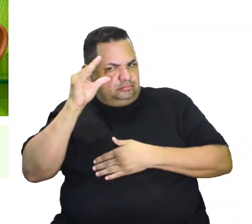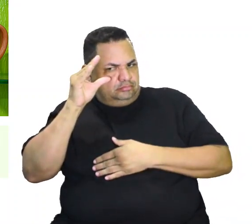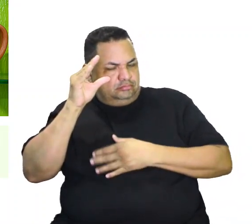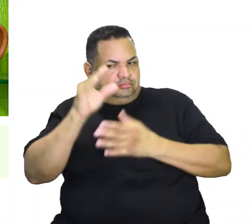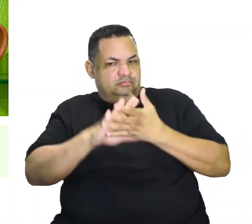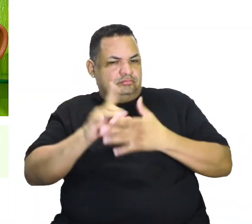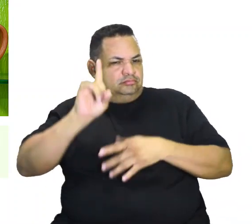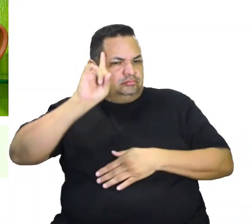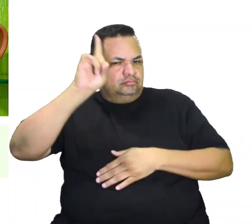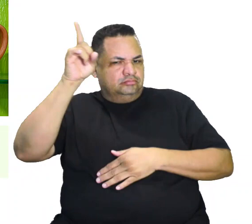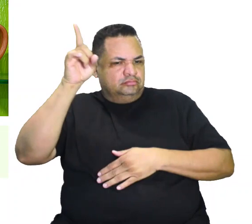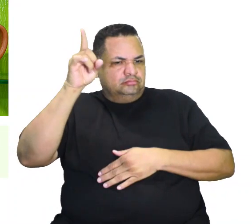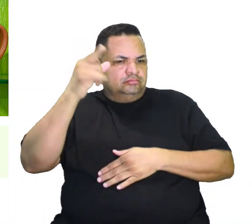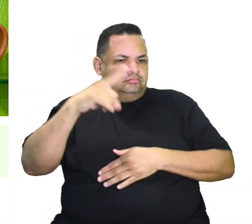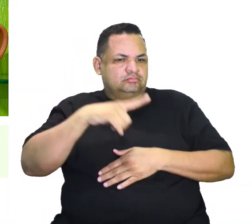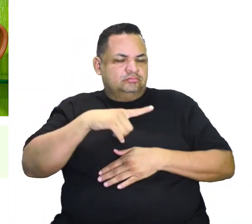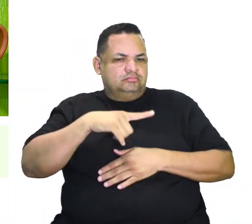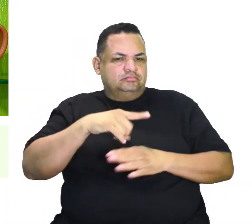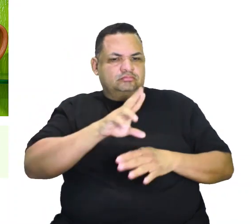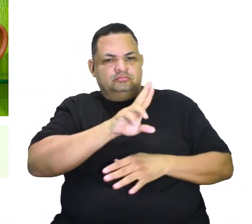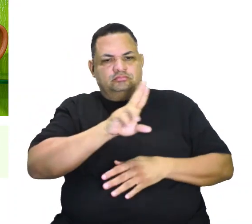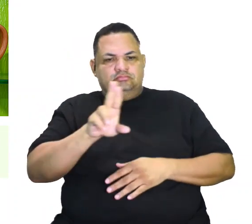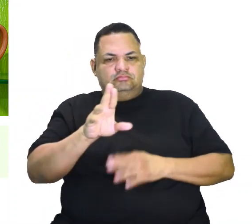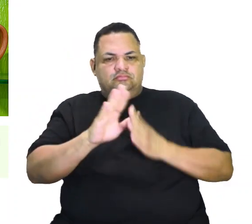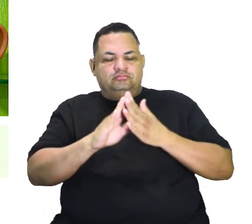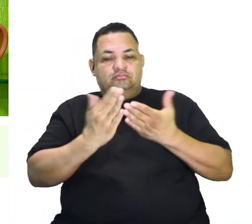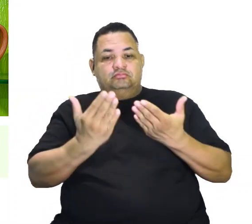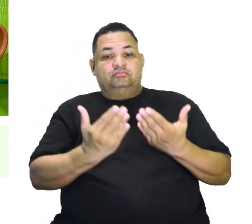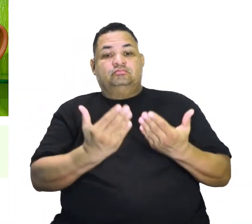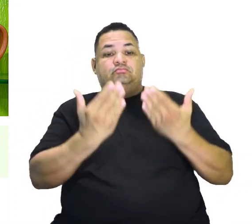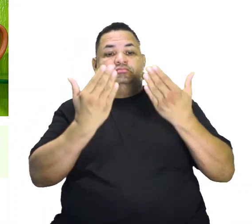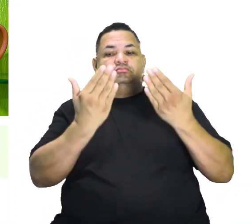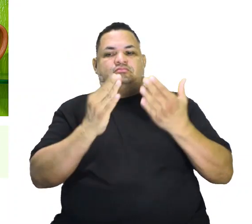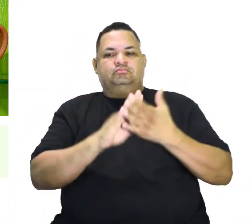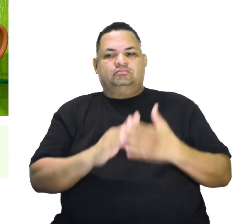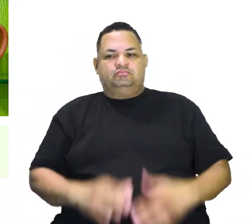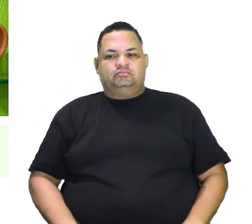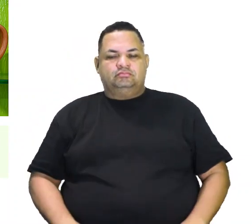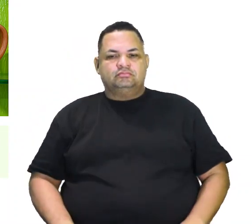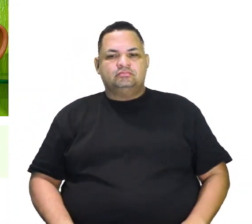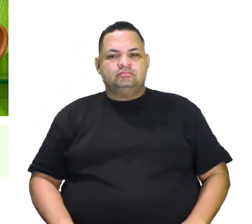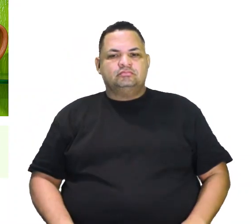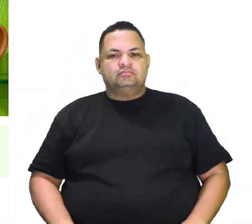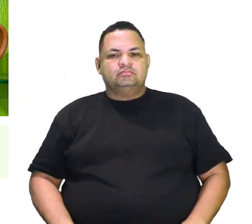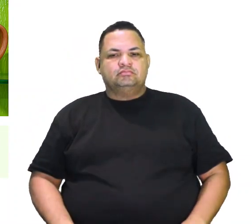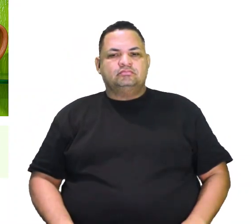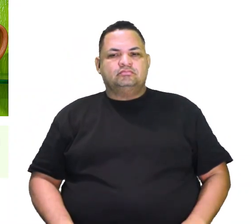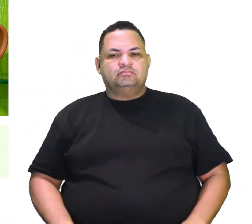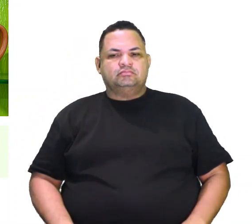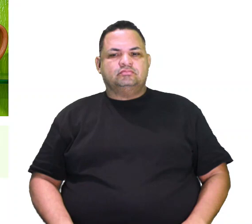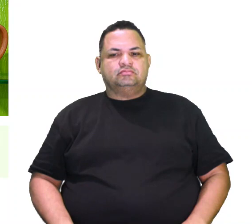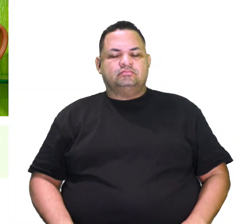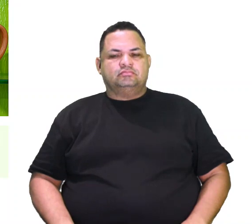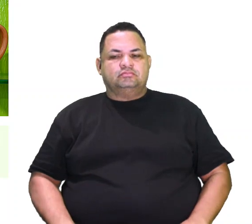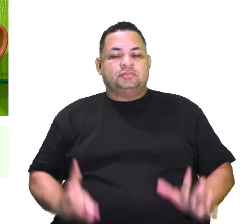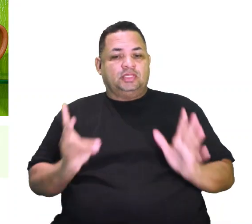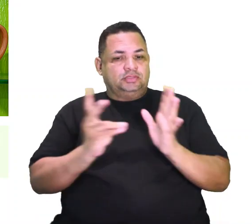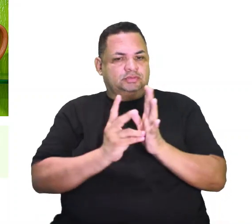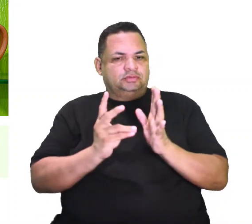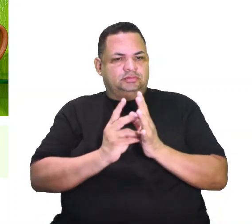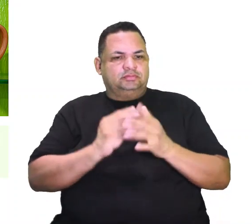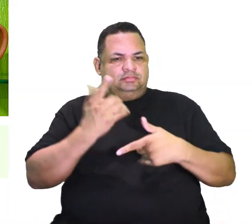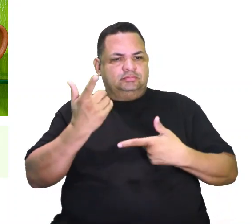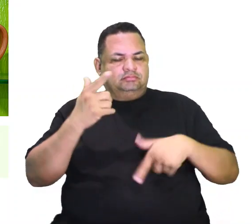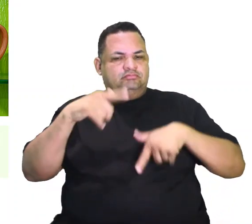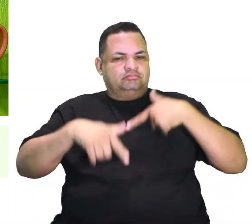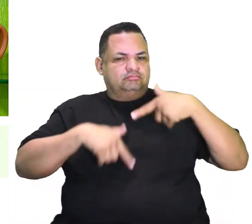interessante, criativo, então chama muito a atenção dos turistas. É claro que não só os indígenas que